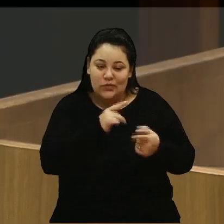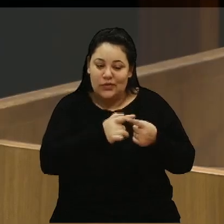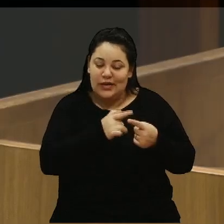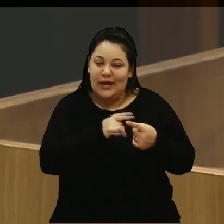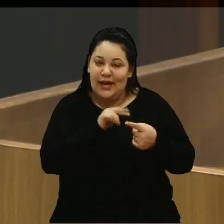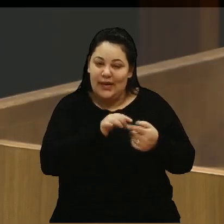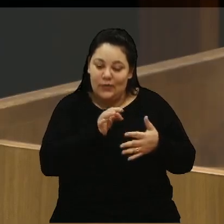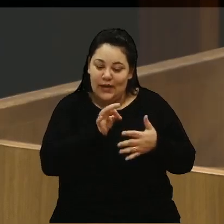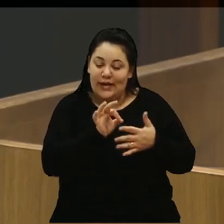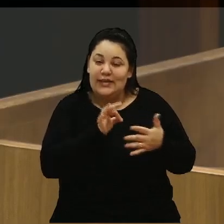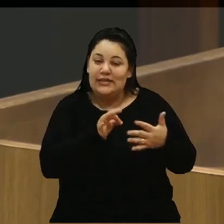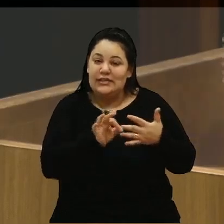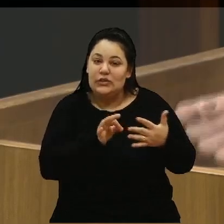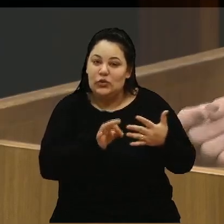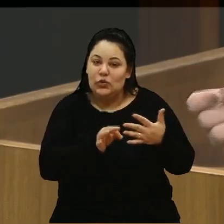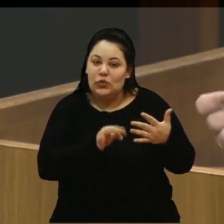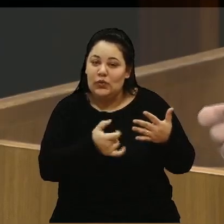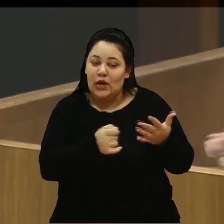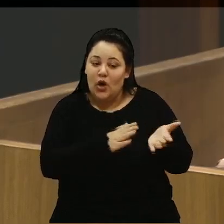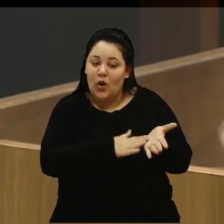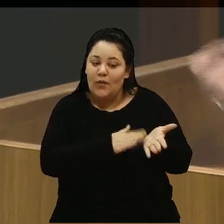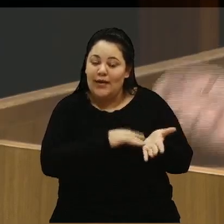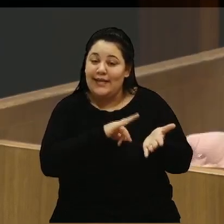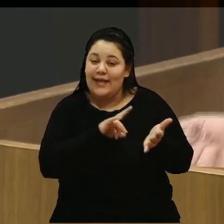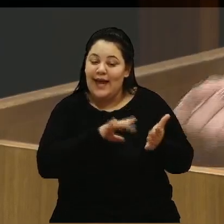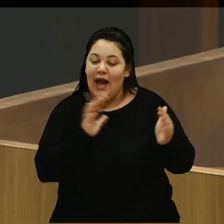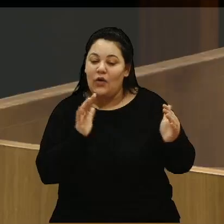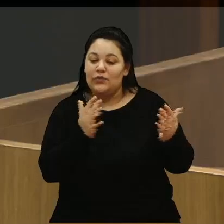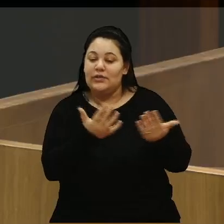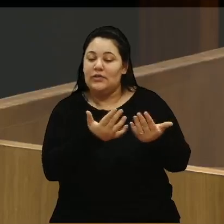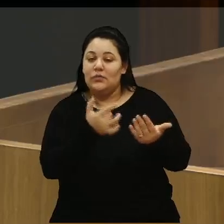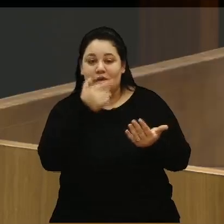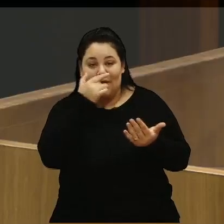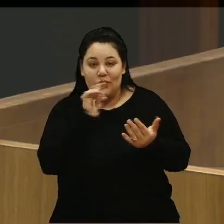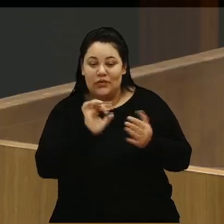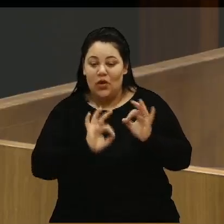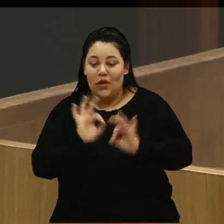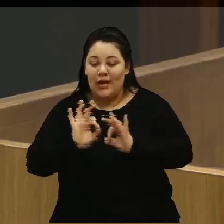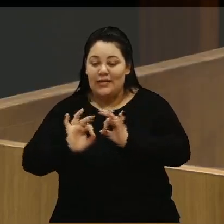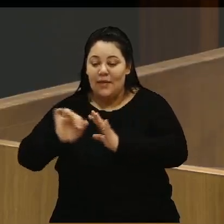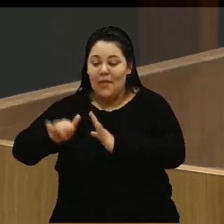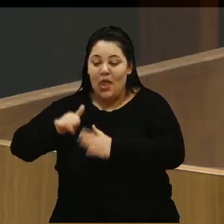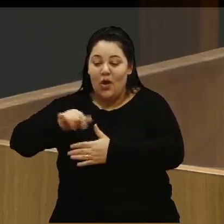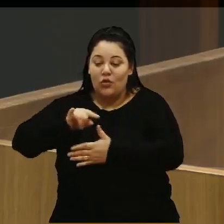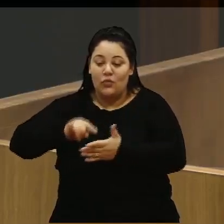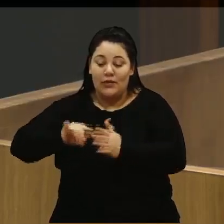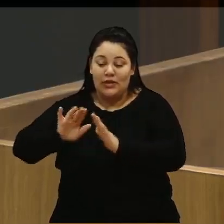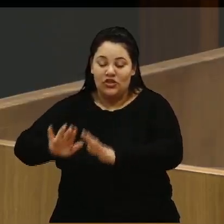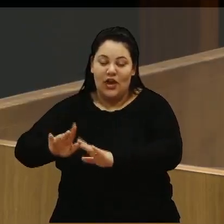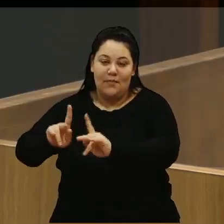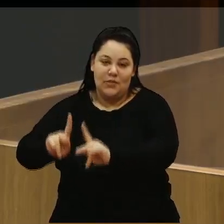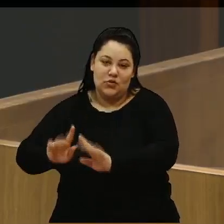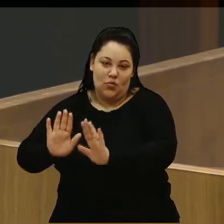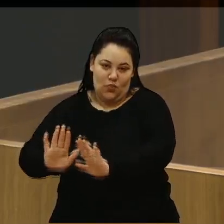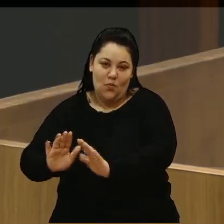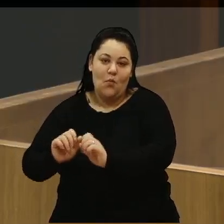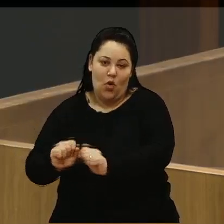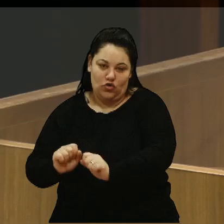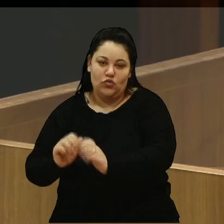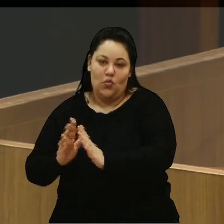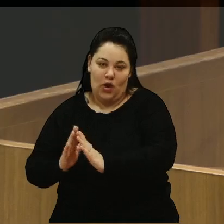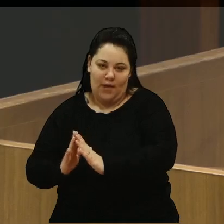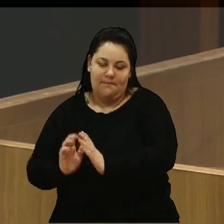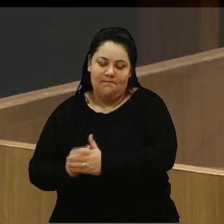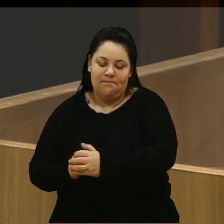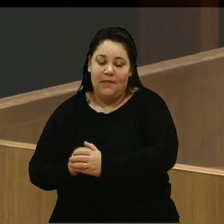pré-requisito, né, que tenha essas contenções ali para poder deixar as pessoas morando. Então, logo em seguida vai vir o projeto para essa